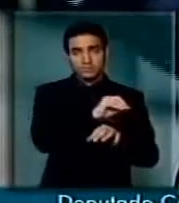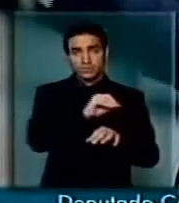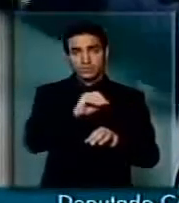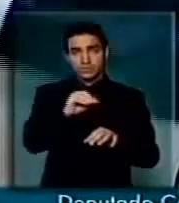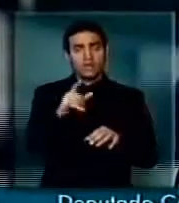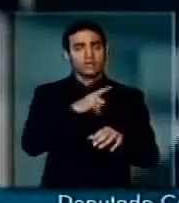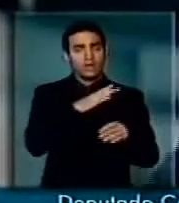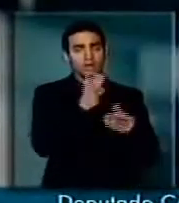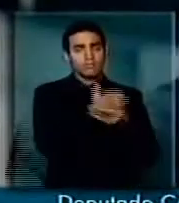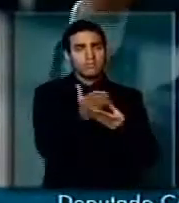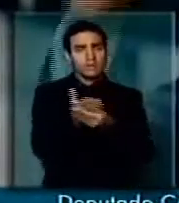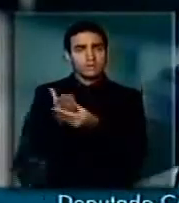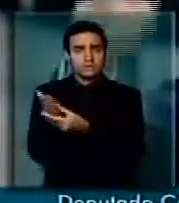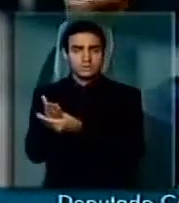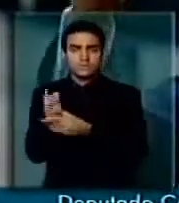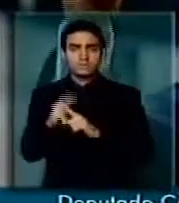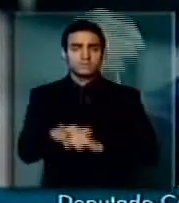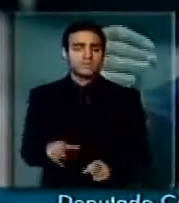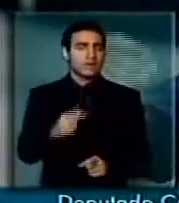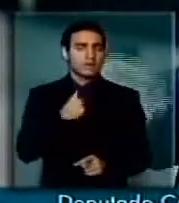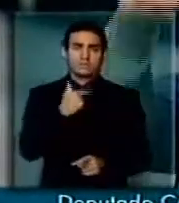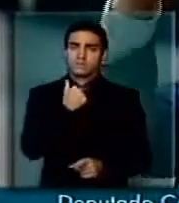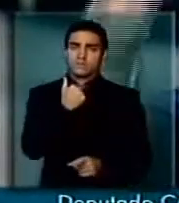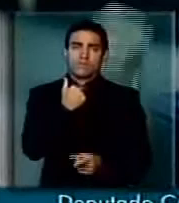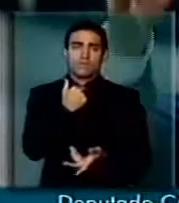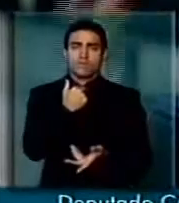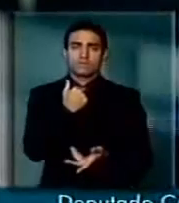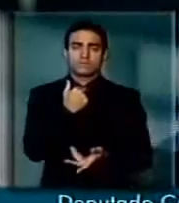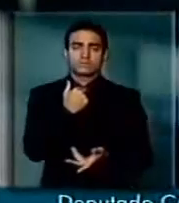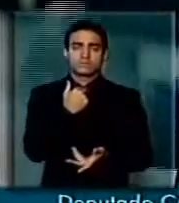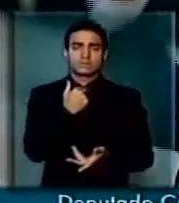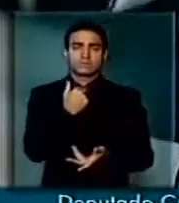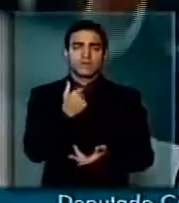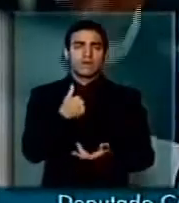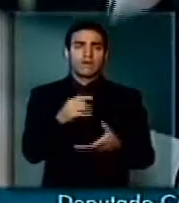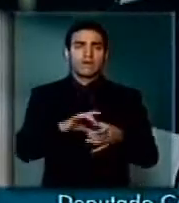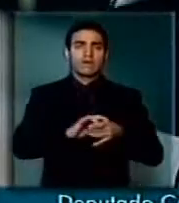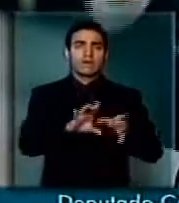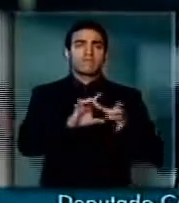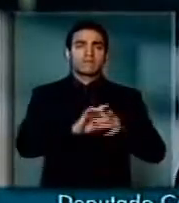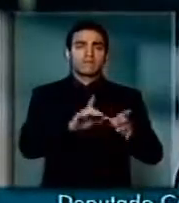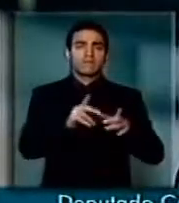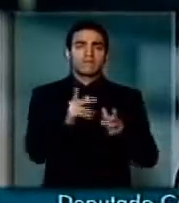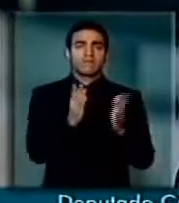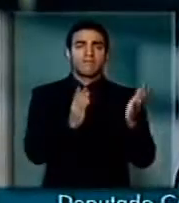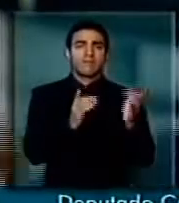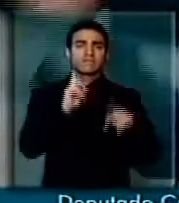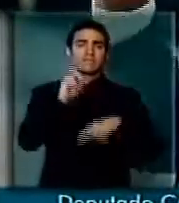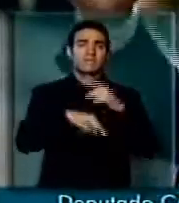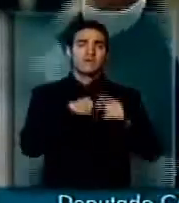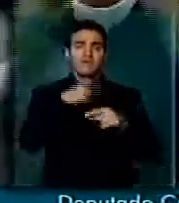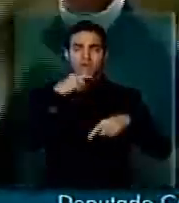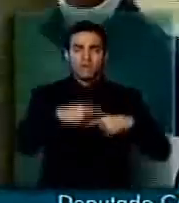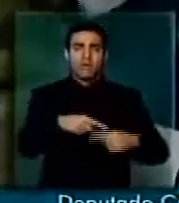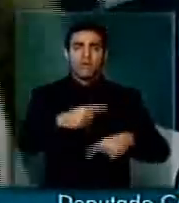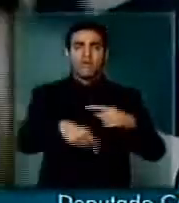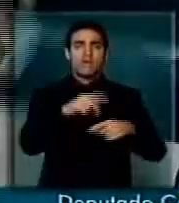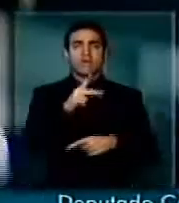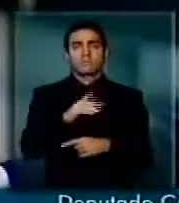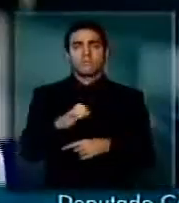seu trâmite legal. Nós não abrimos, nós não podemos abrir mão de votarmos a PEC 300 e, em cima